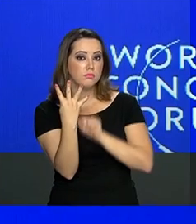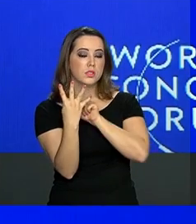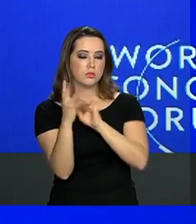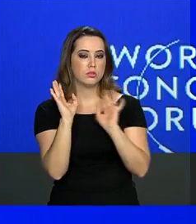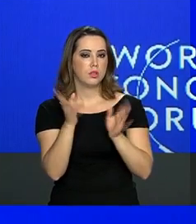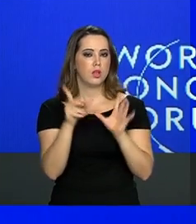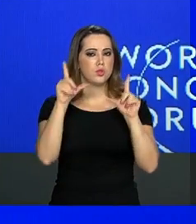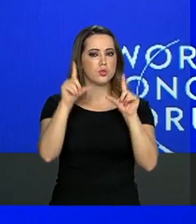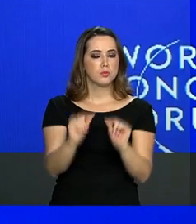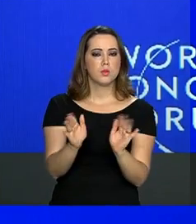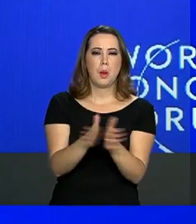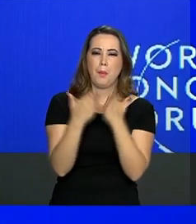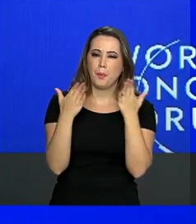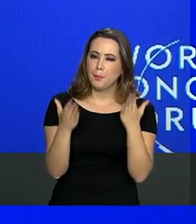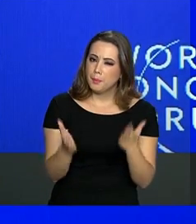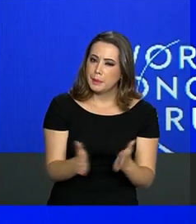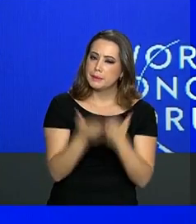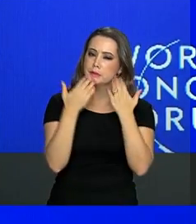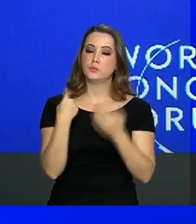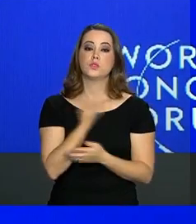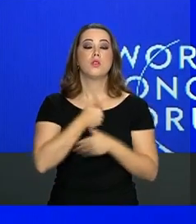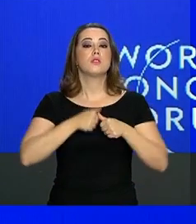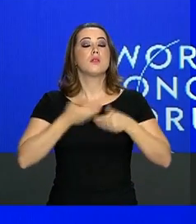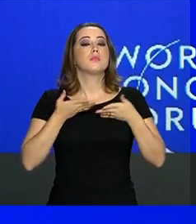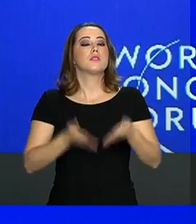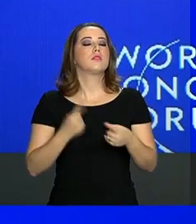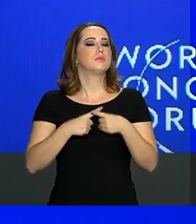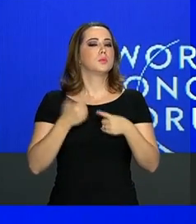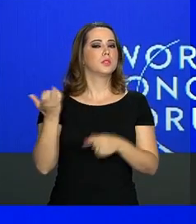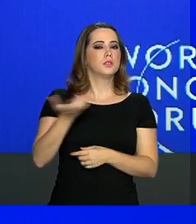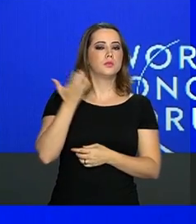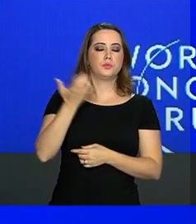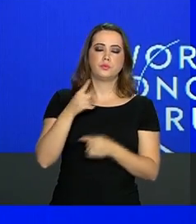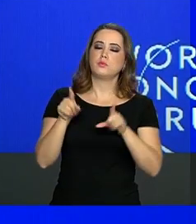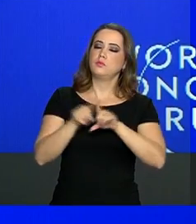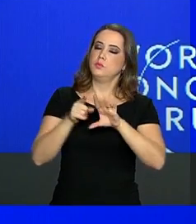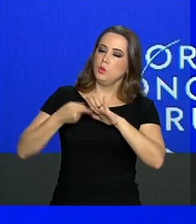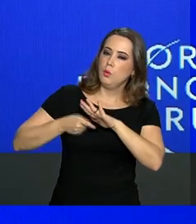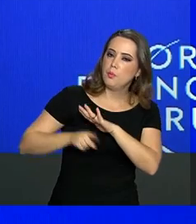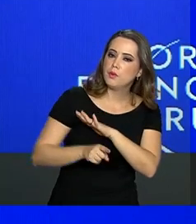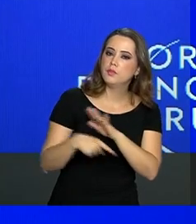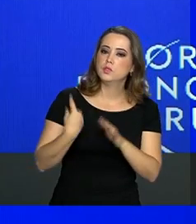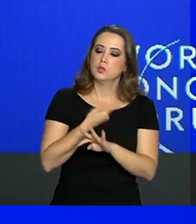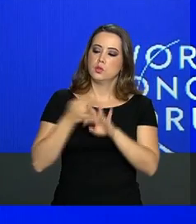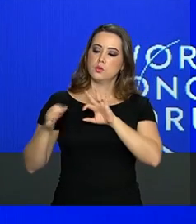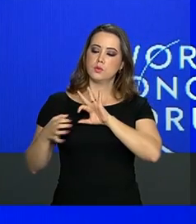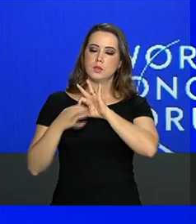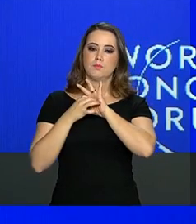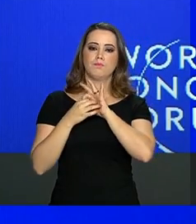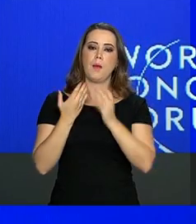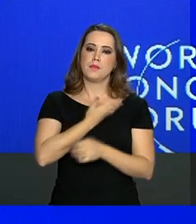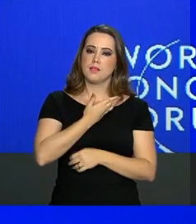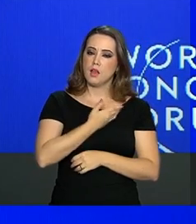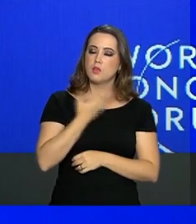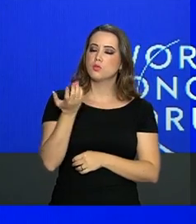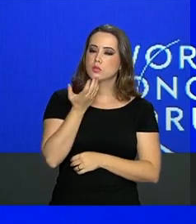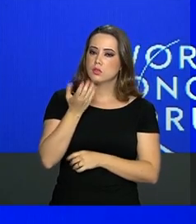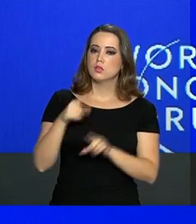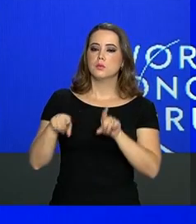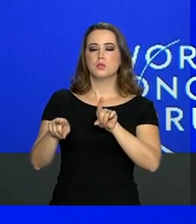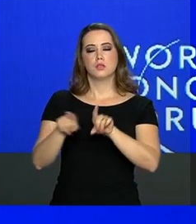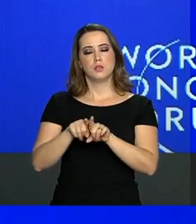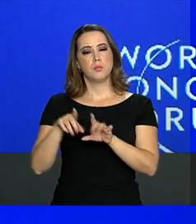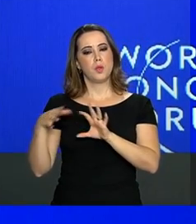miséria. Estamos aqui porque queremos, além de aprofundar nosso laço de amizade, aprofundar